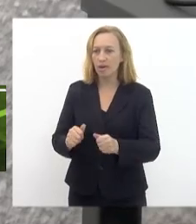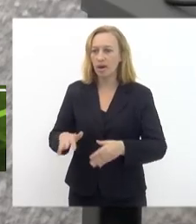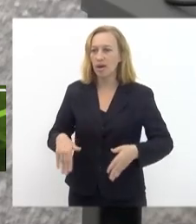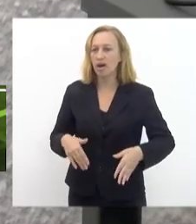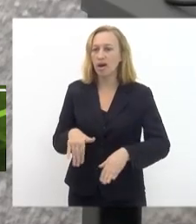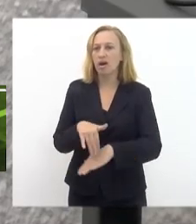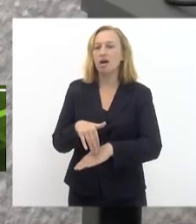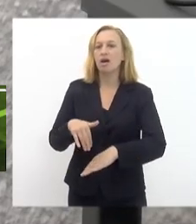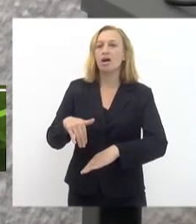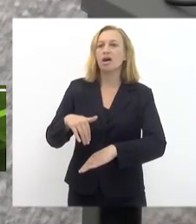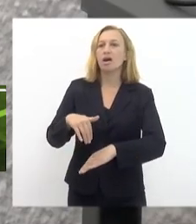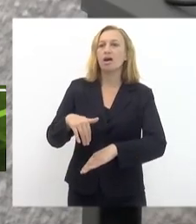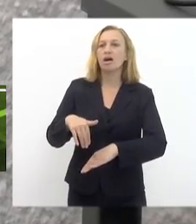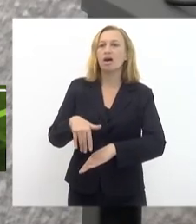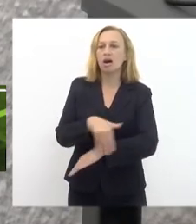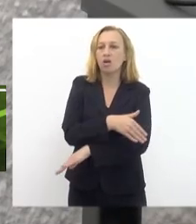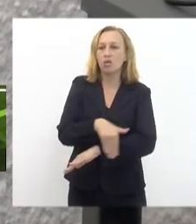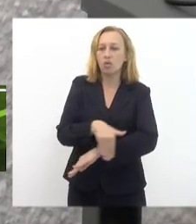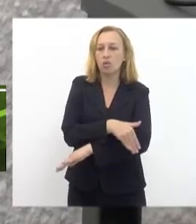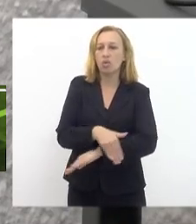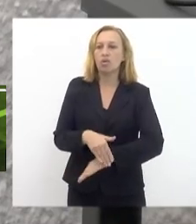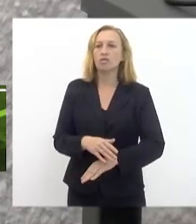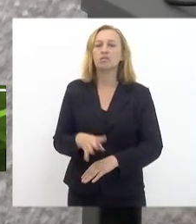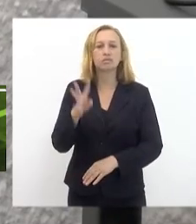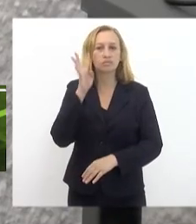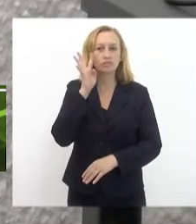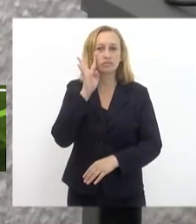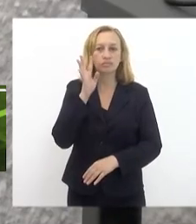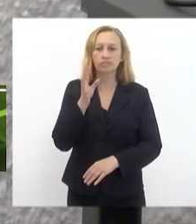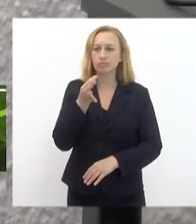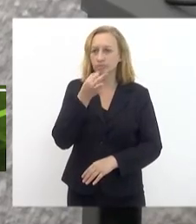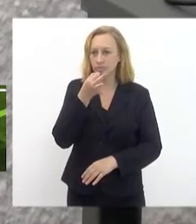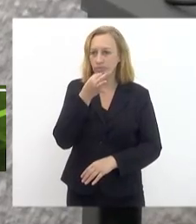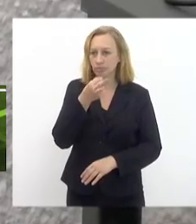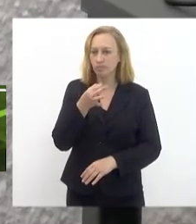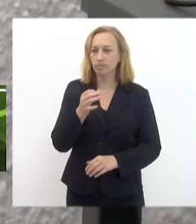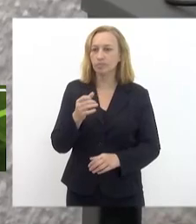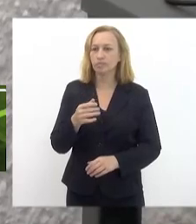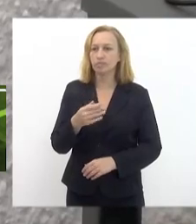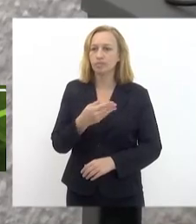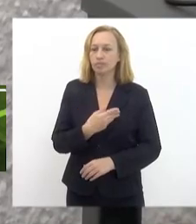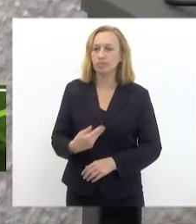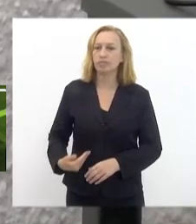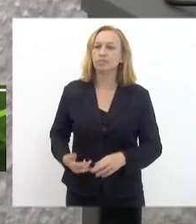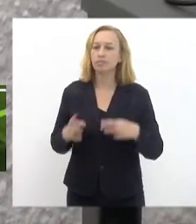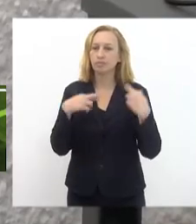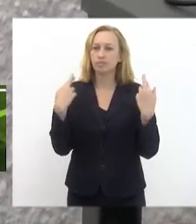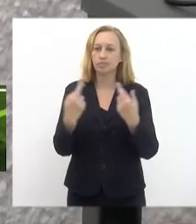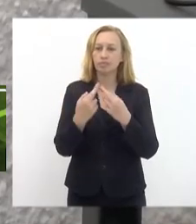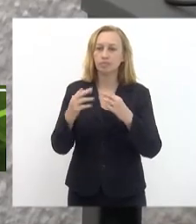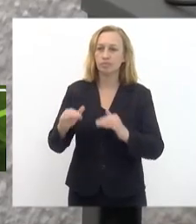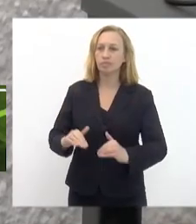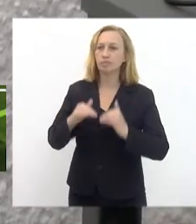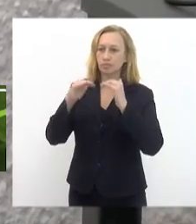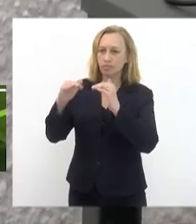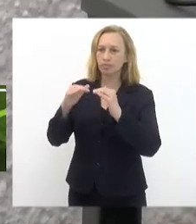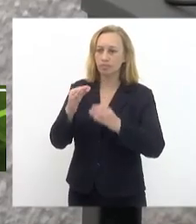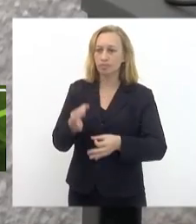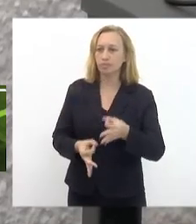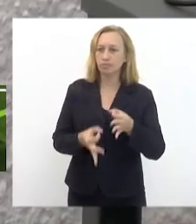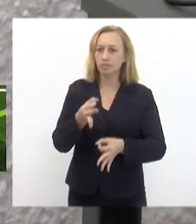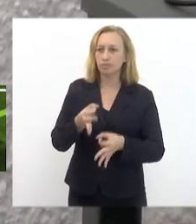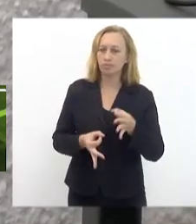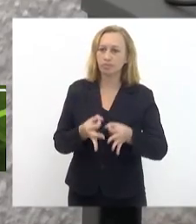nem se a mesma quarta-feira uma sugestão que eu fiz o governador reúne-se poder judiciário local o